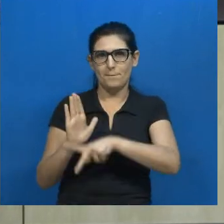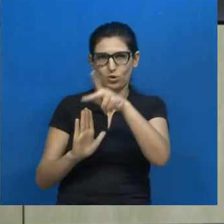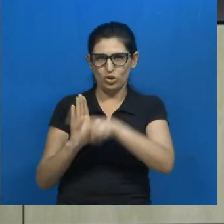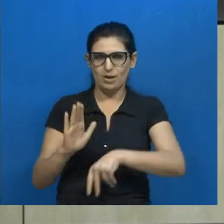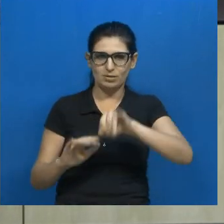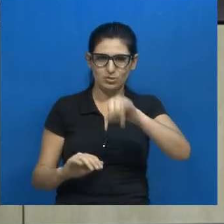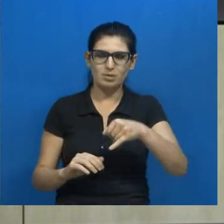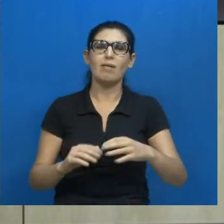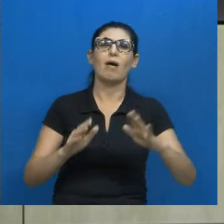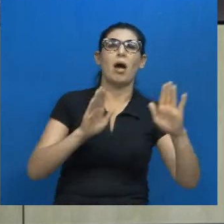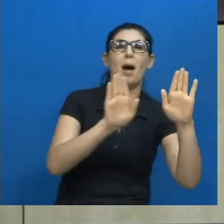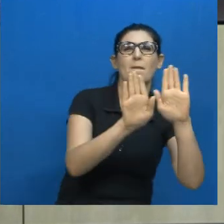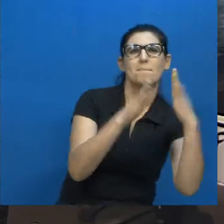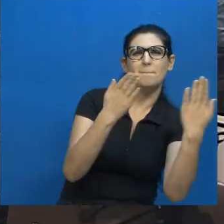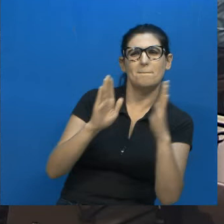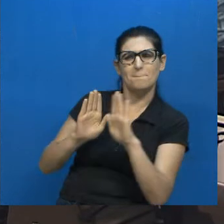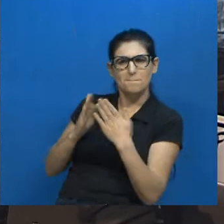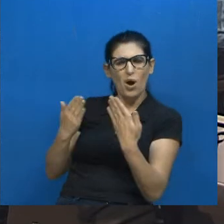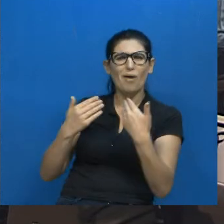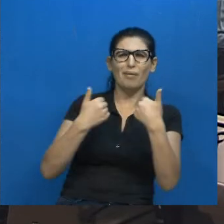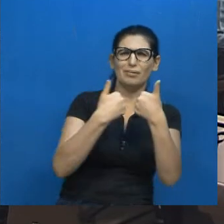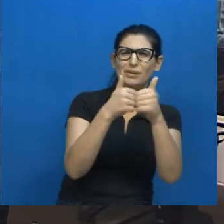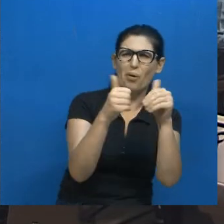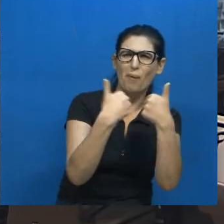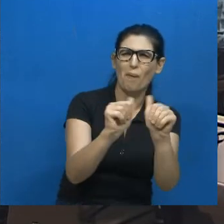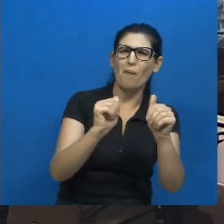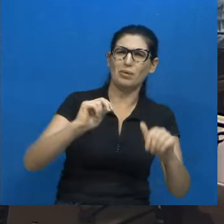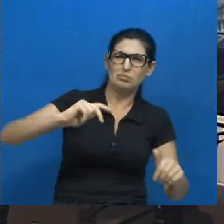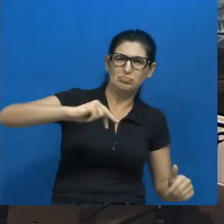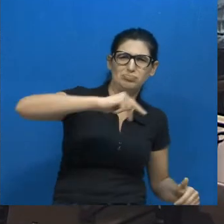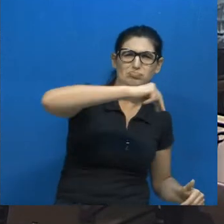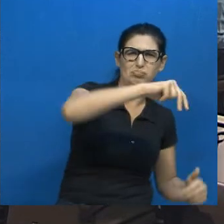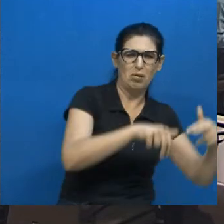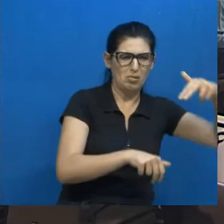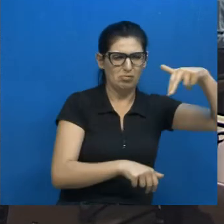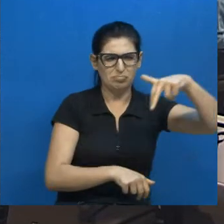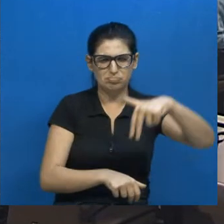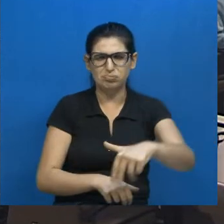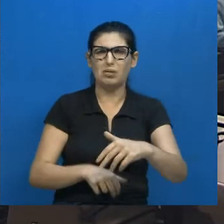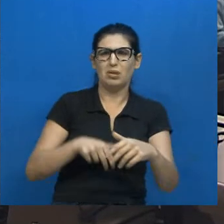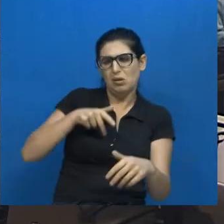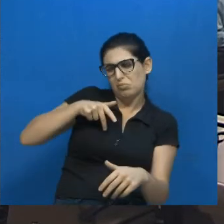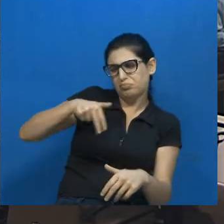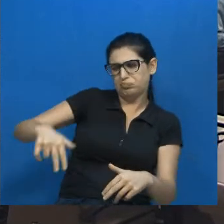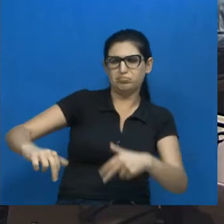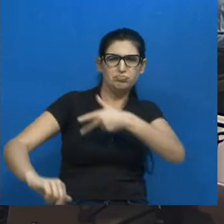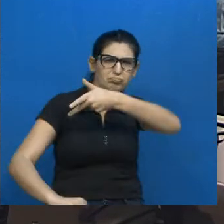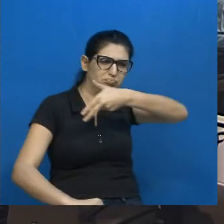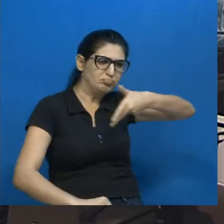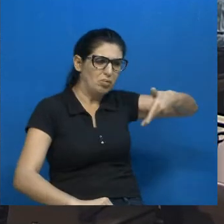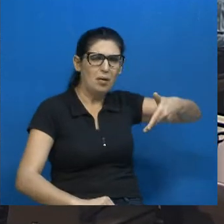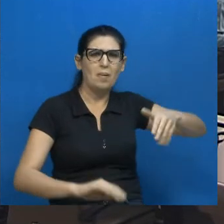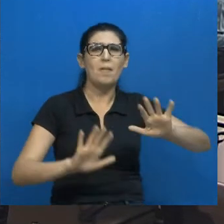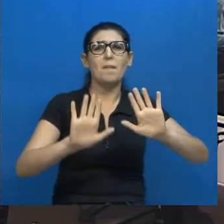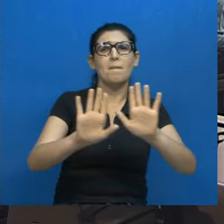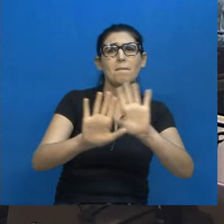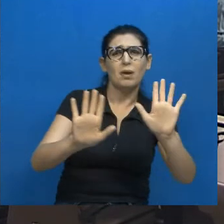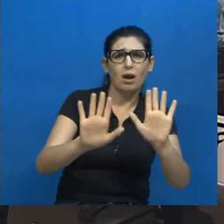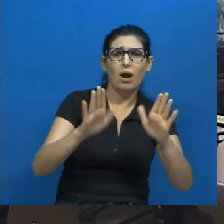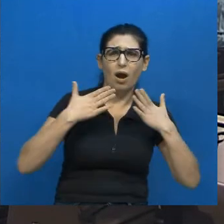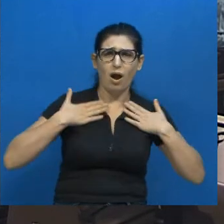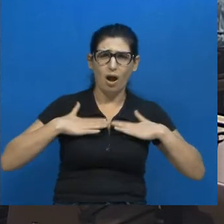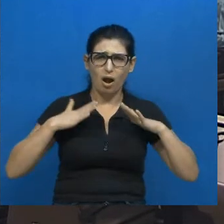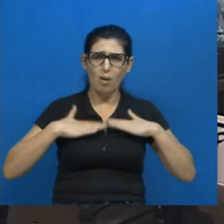a porta, sobre outros estudos, qual foi o entendimento que a gente teve para iniciar os estudos? Essa é uma primeira proposta.